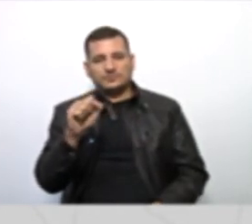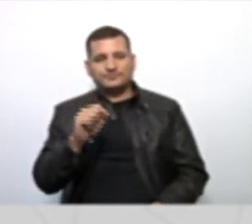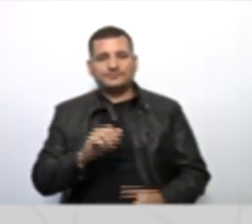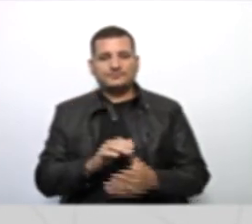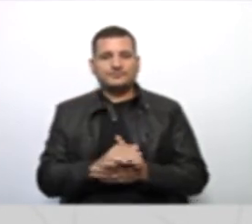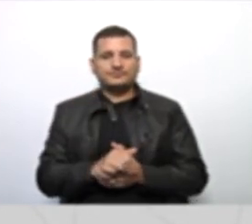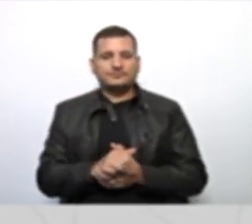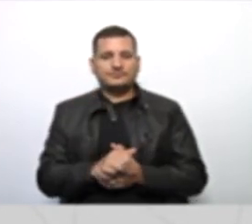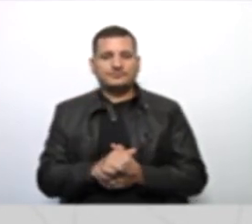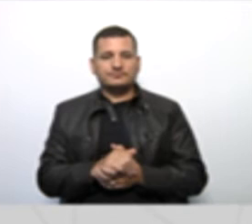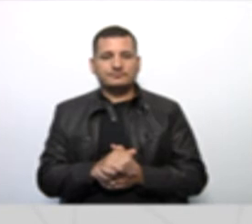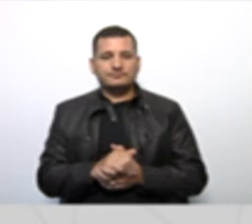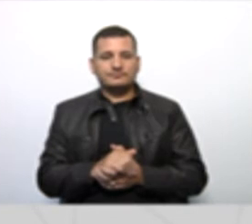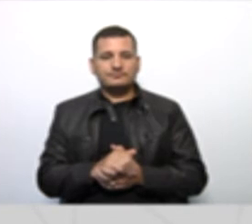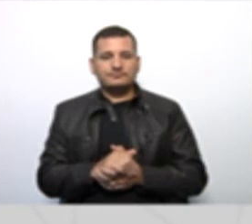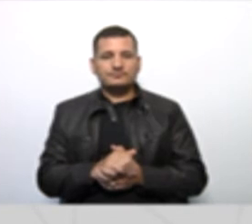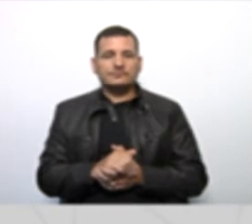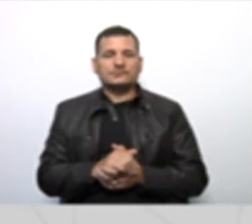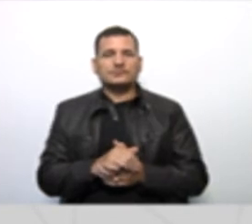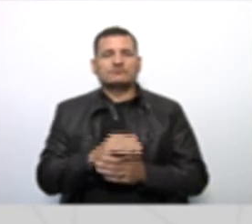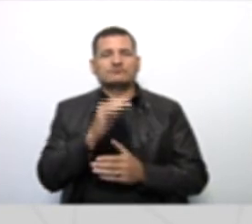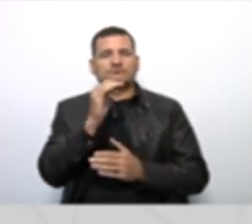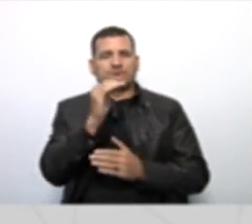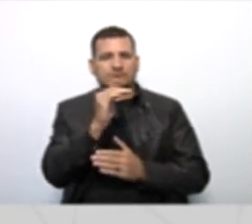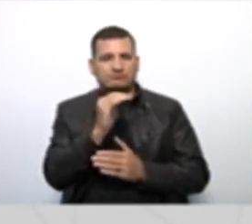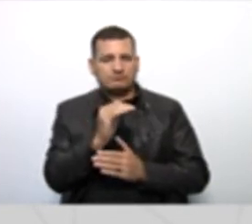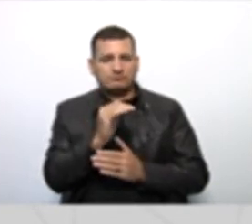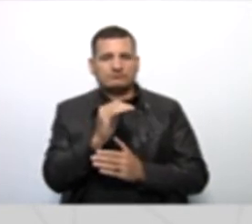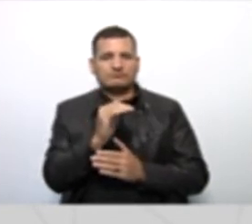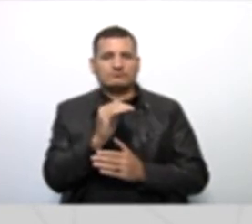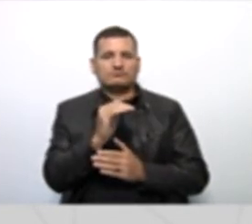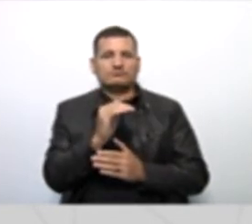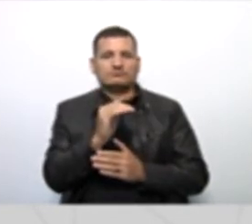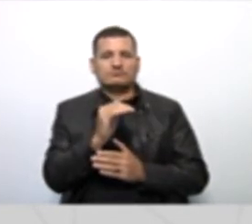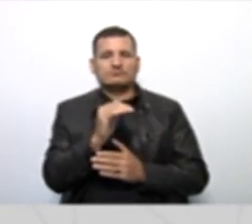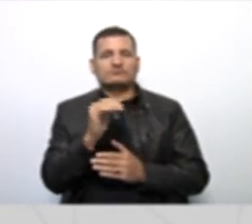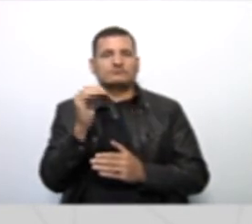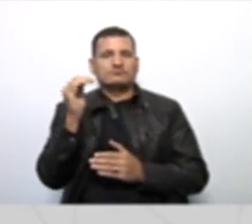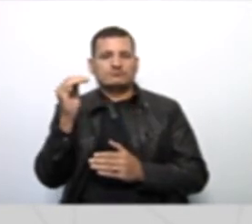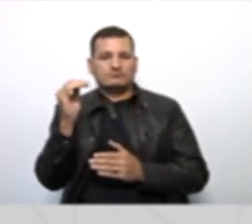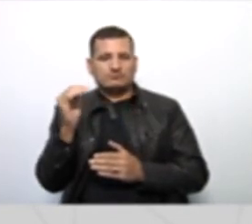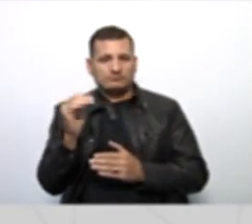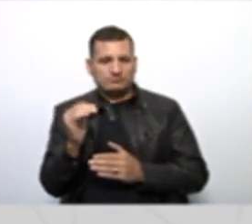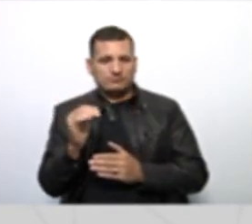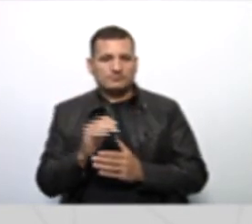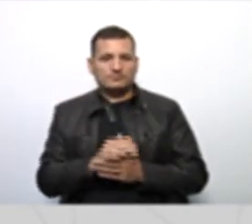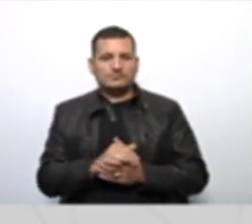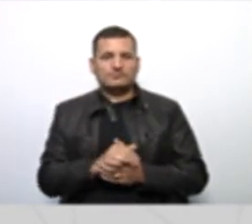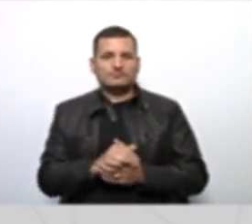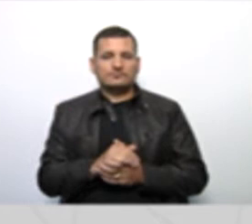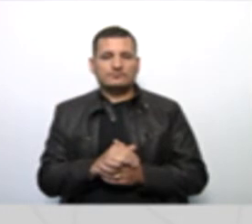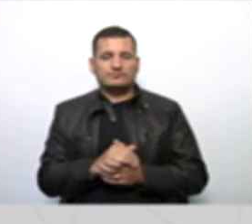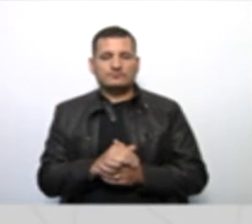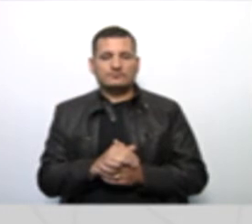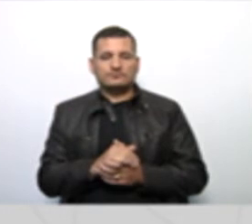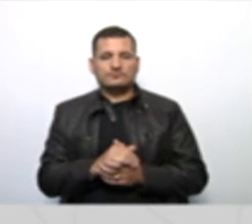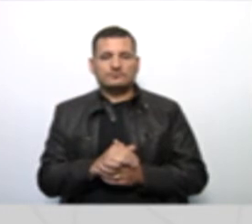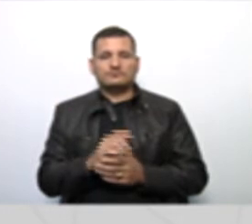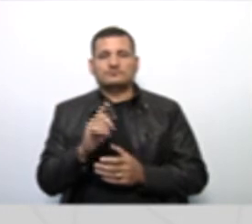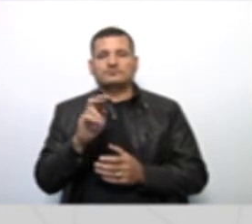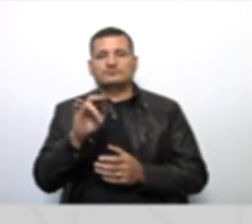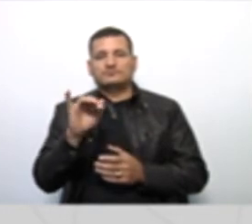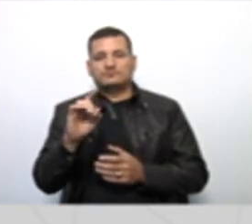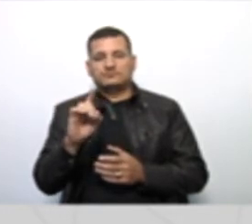temos esses layouts, tá vendo aqui, ó? Acron Layout, Box Layout, Float Layout, Relative Layout,